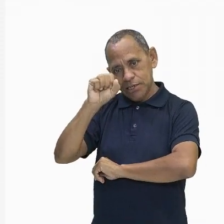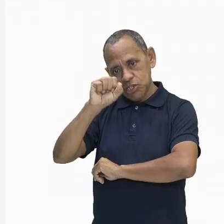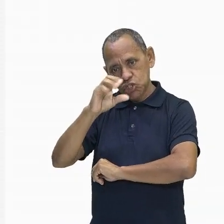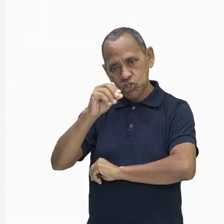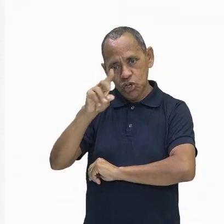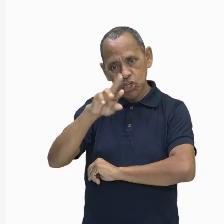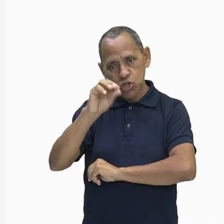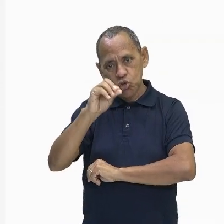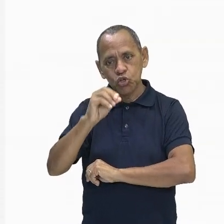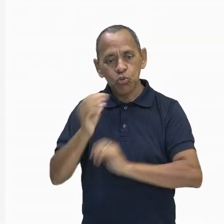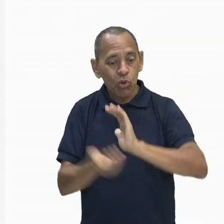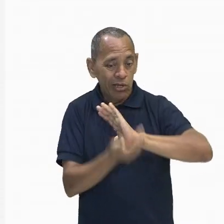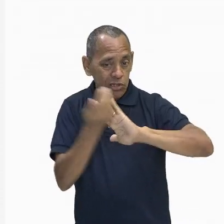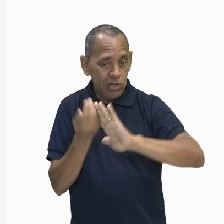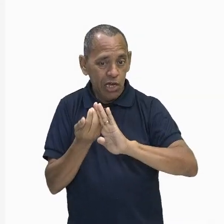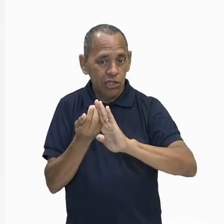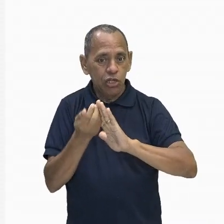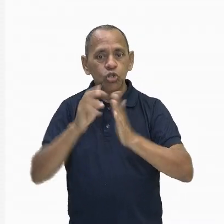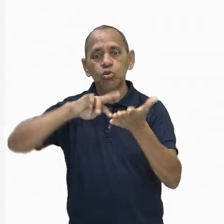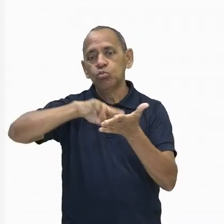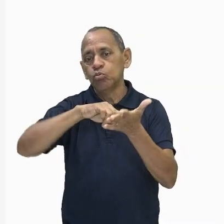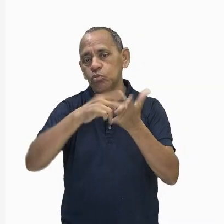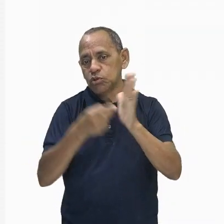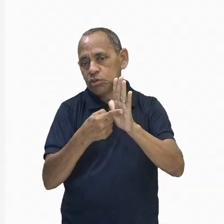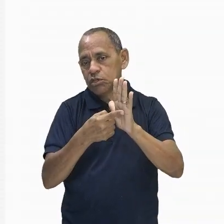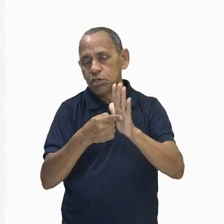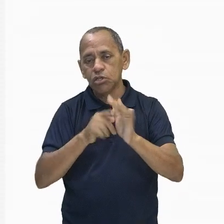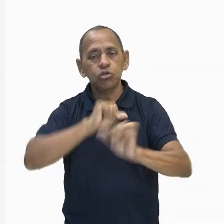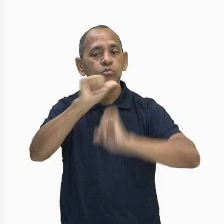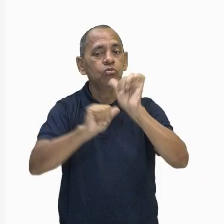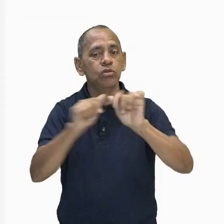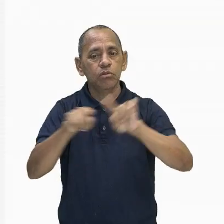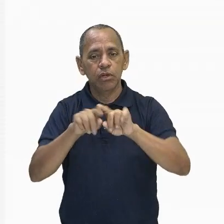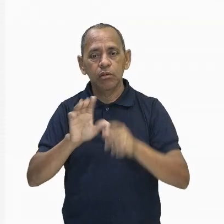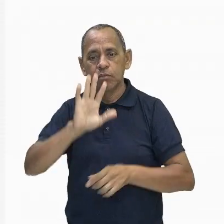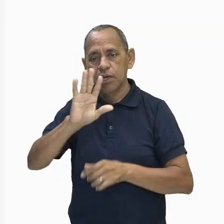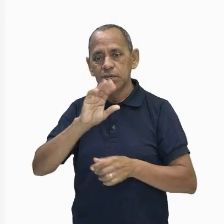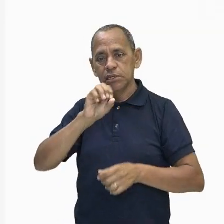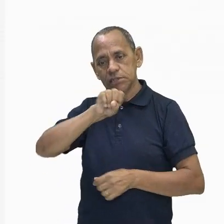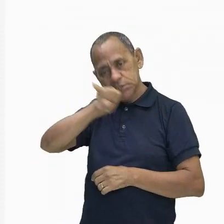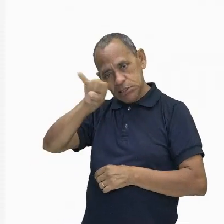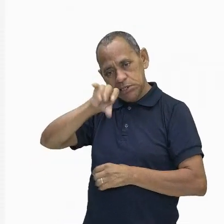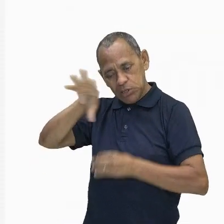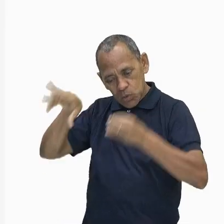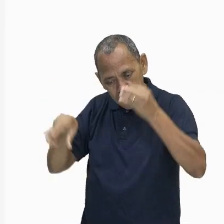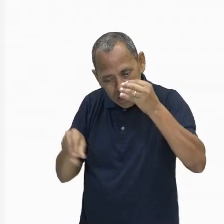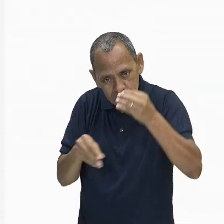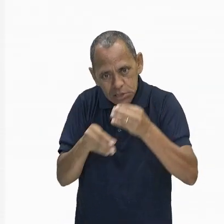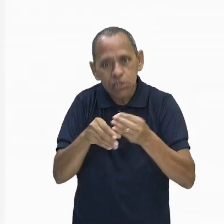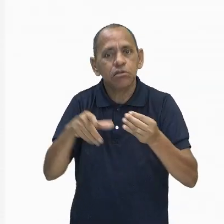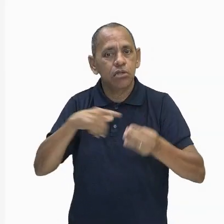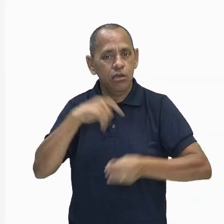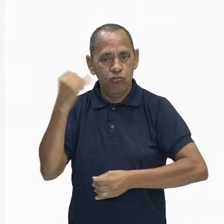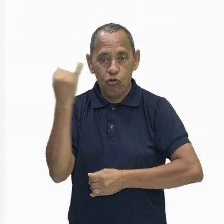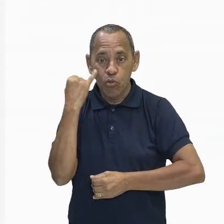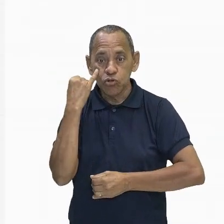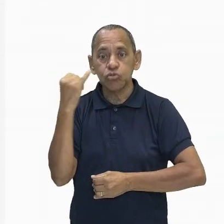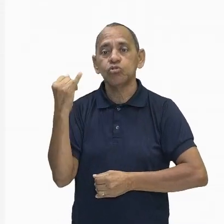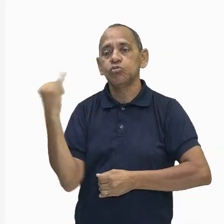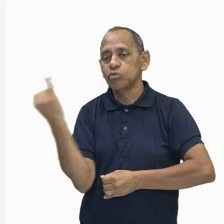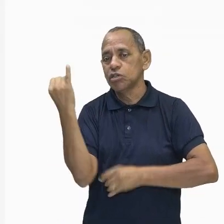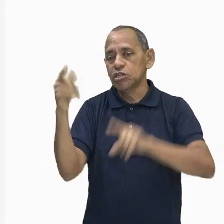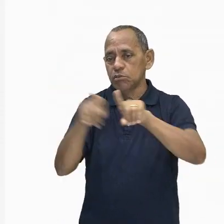sentido base da oração, percebam que quando eu acrescento informações importantes e